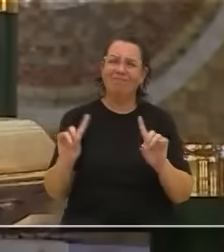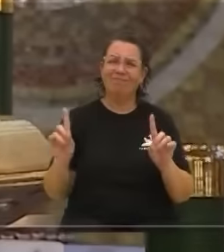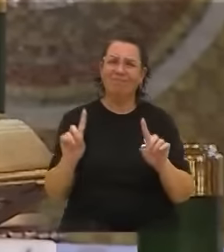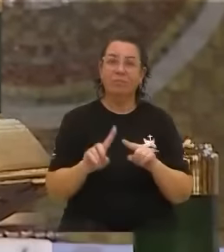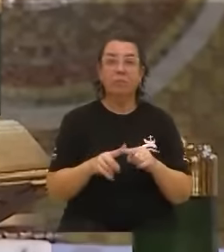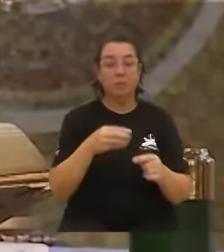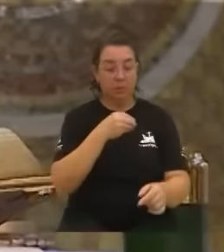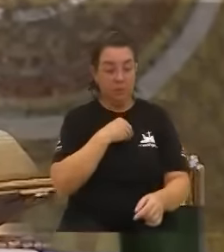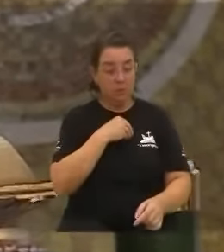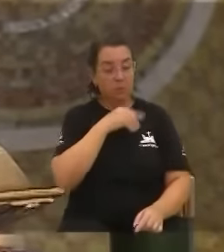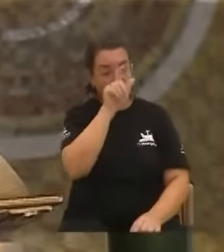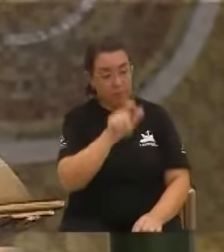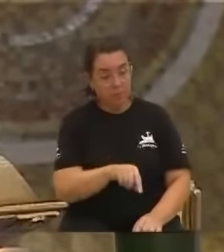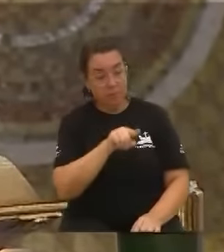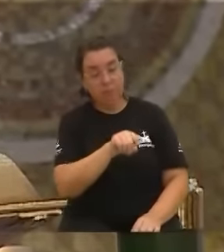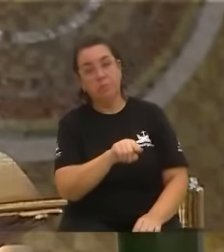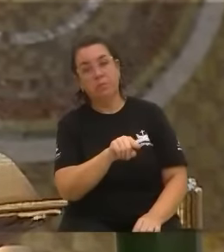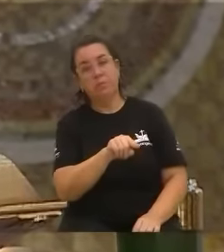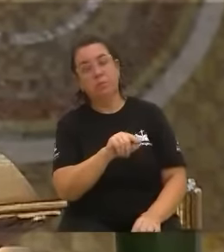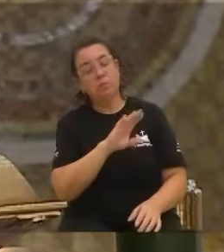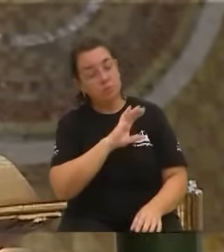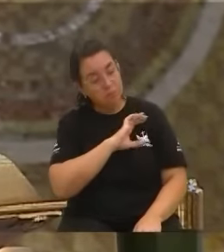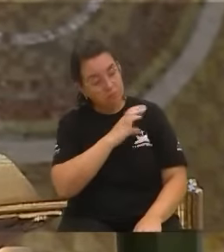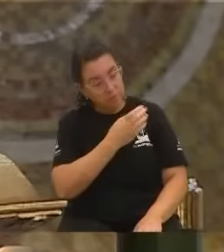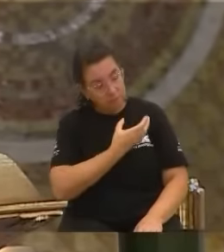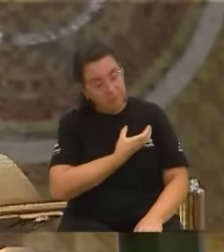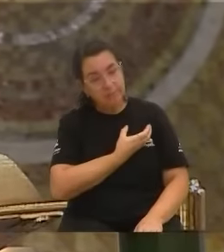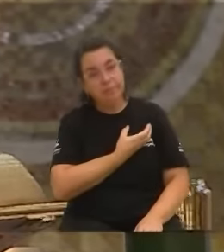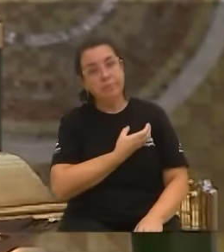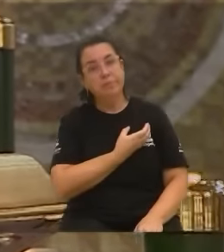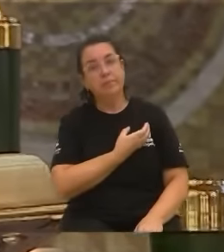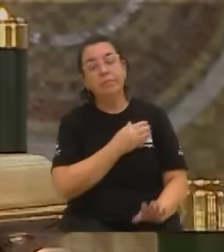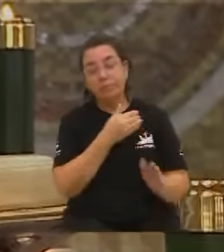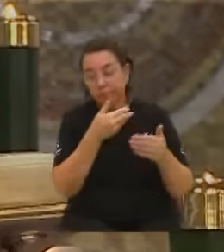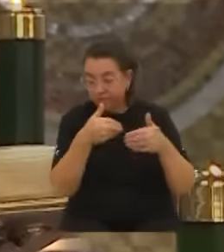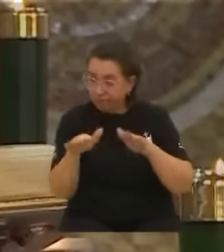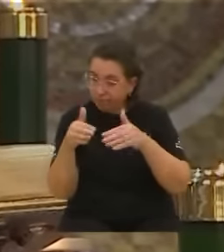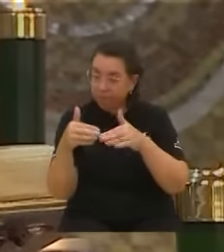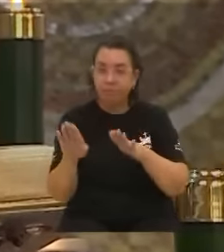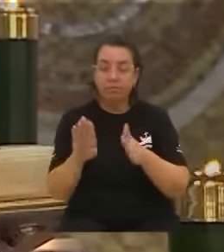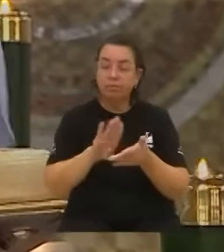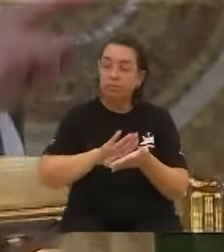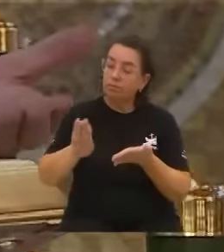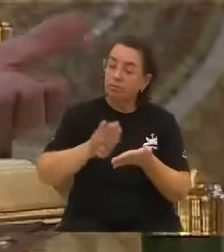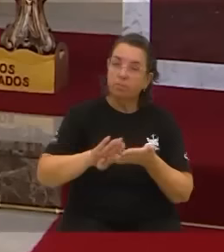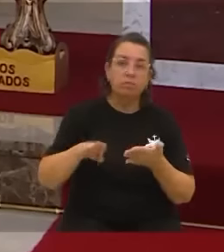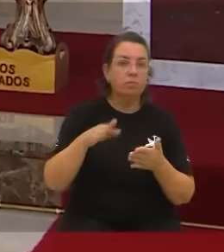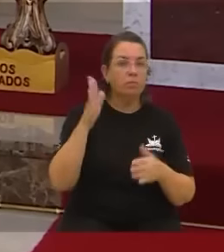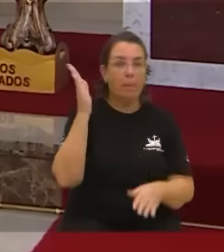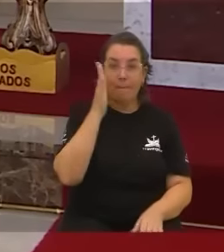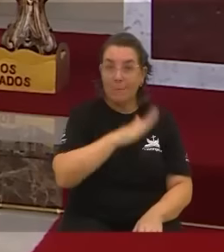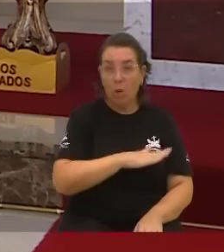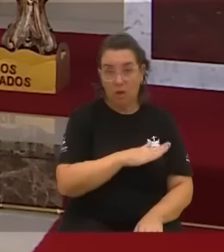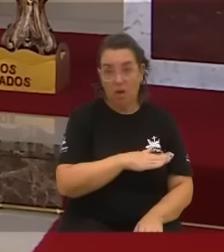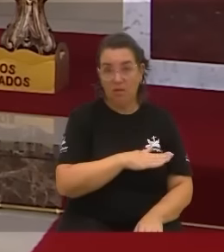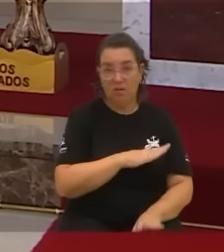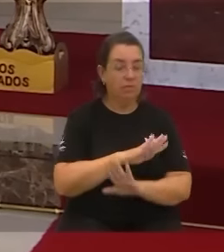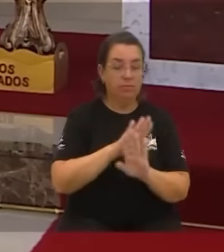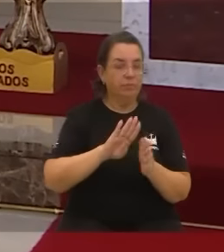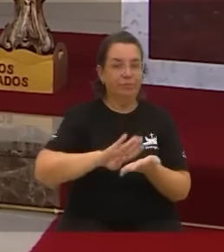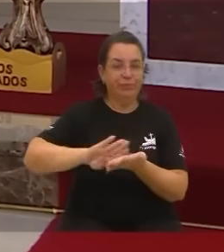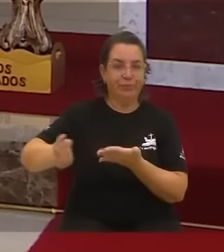pecador deixe de fazer o que está errado, deixe de ser malévolo, deixe de